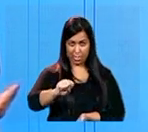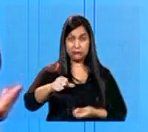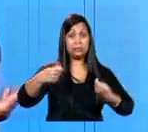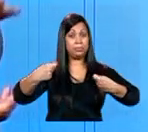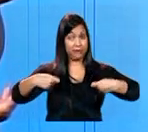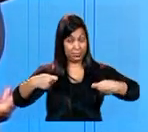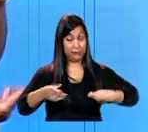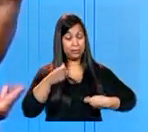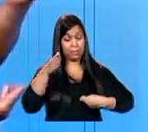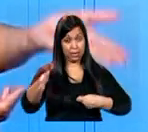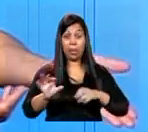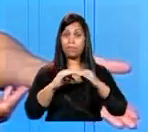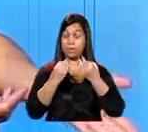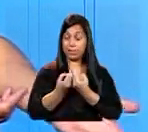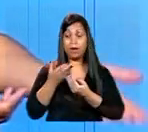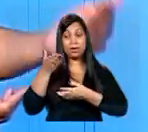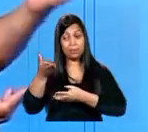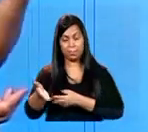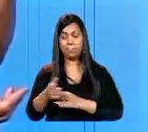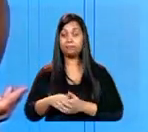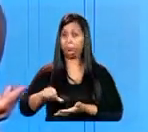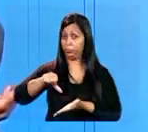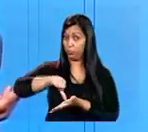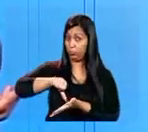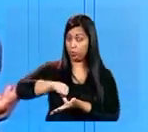básica de saúde, um familiar procura.